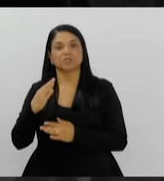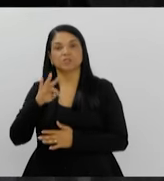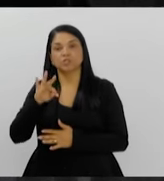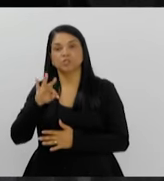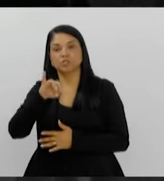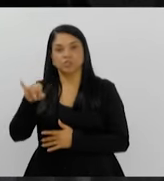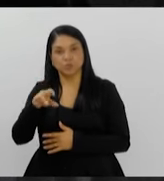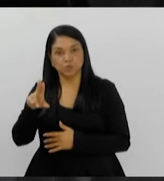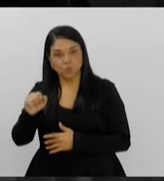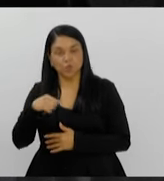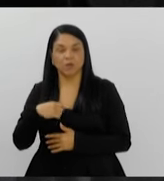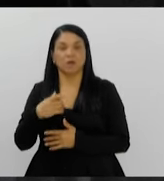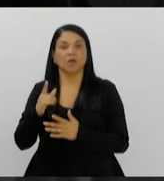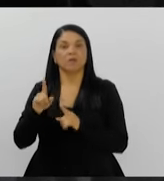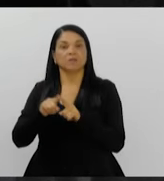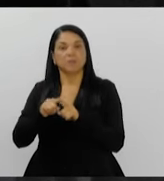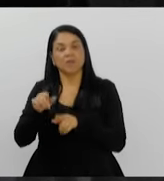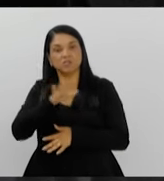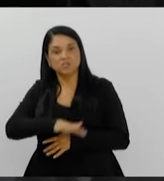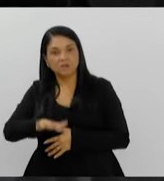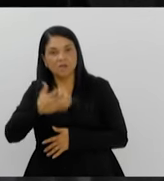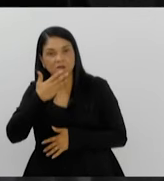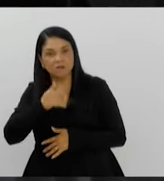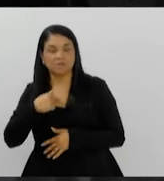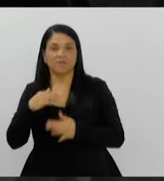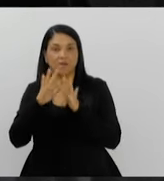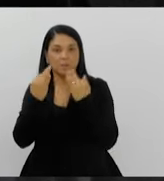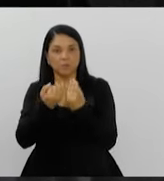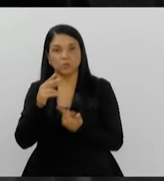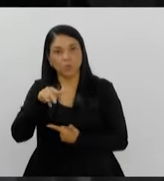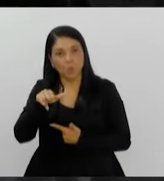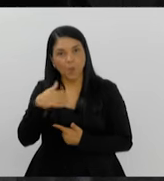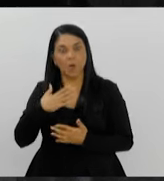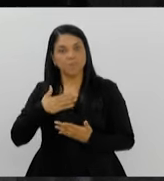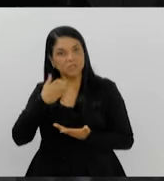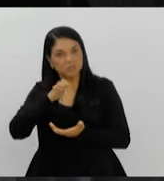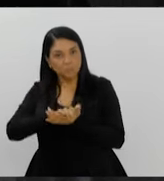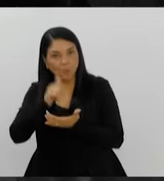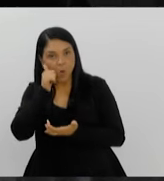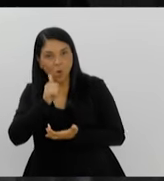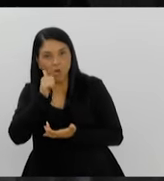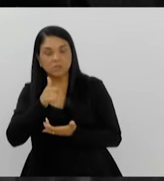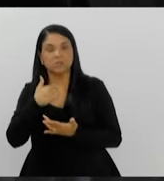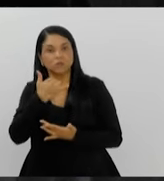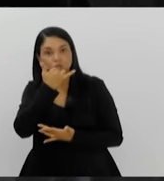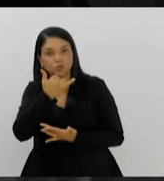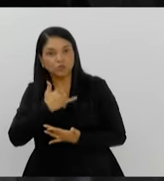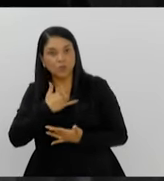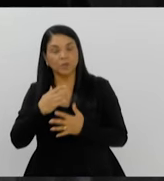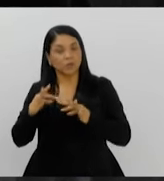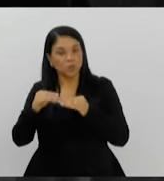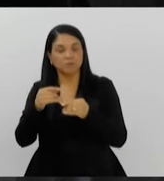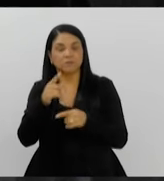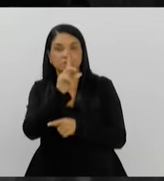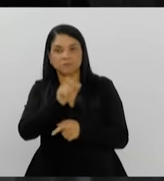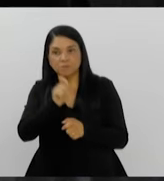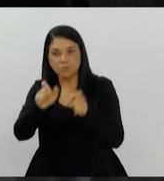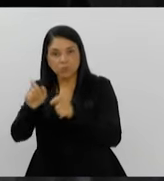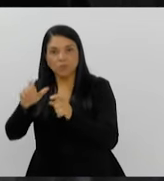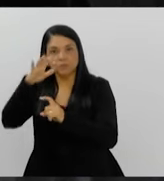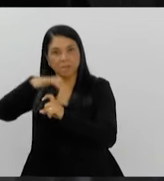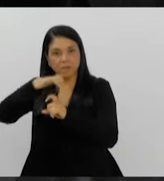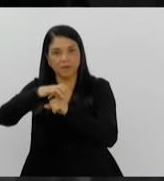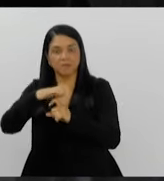aos meus sobrinhos a família do meu irmão a minha esposa a todas as pessoas que estavam ali na praça vanar que presenciaram uma